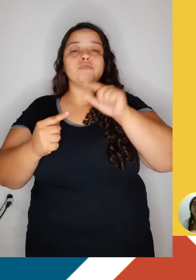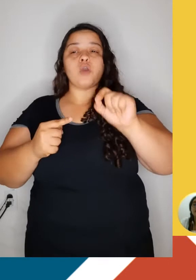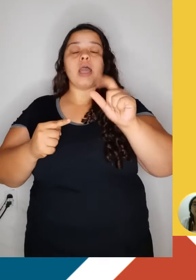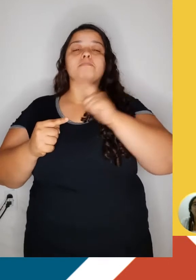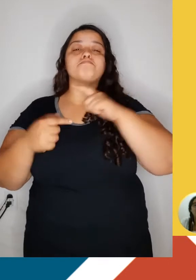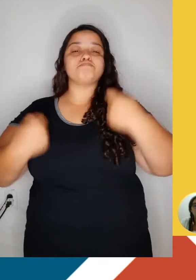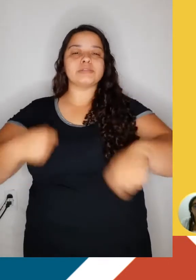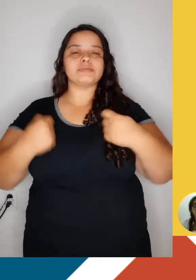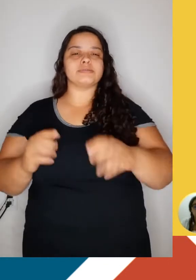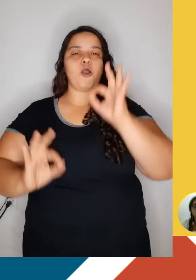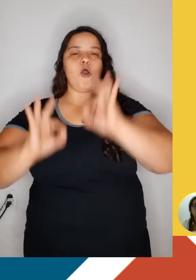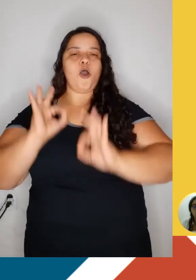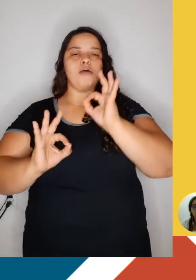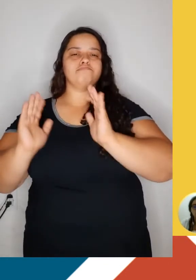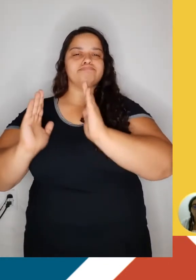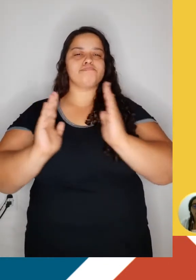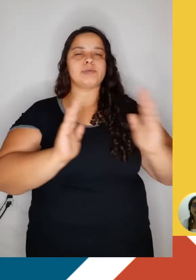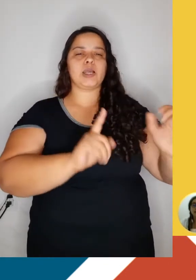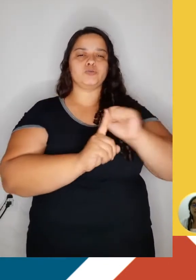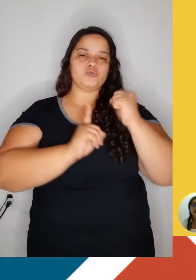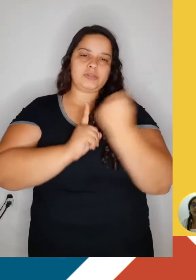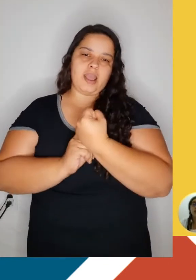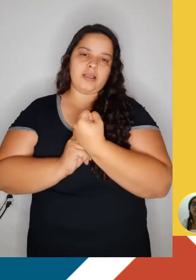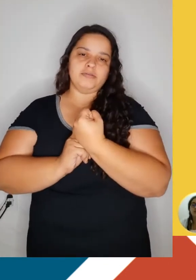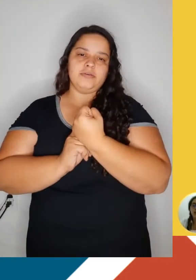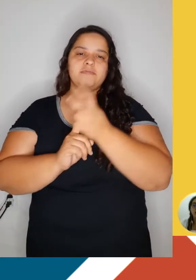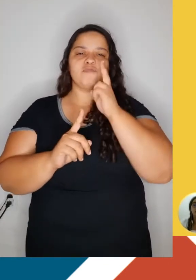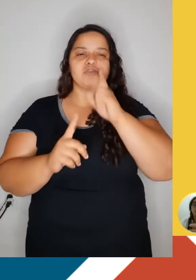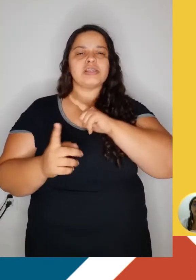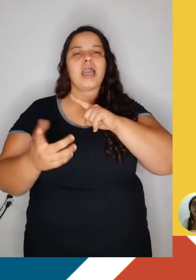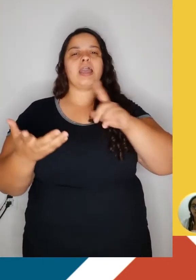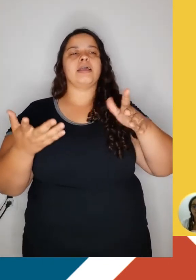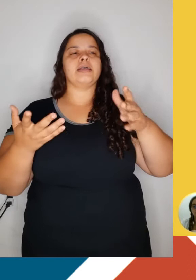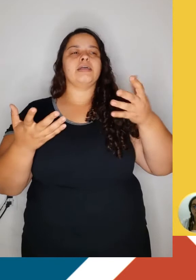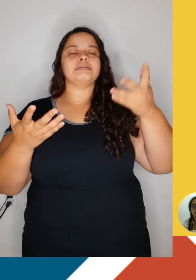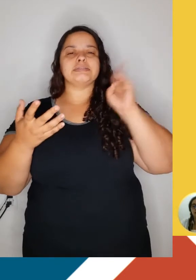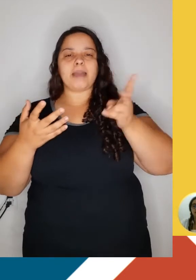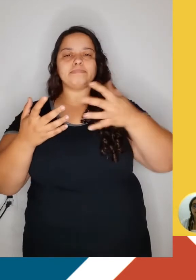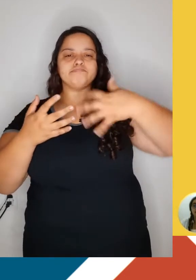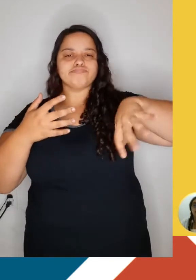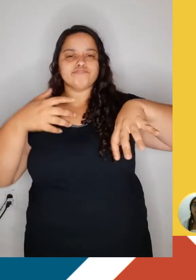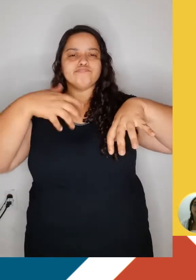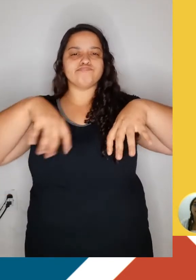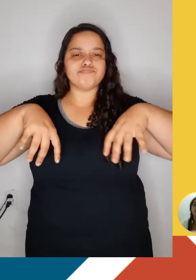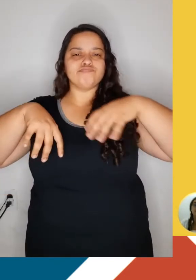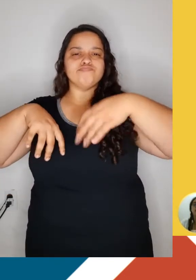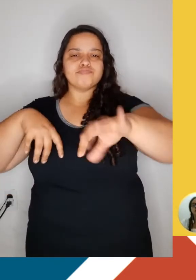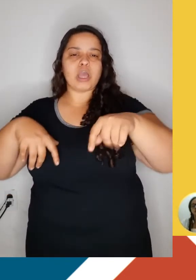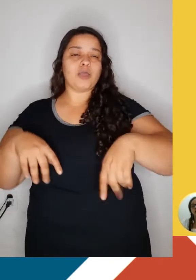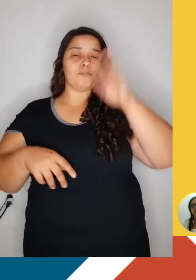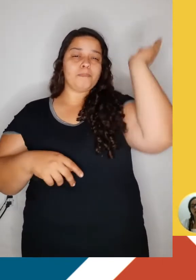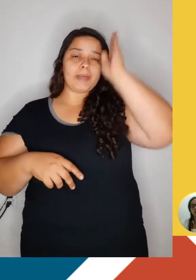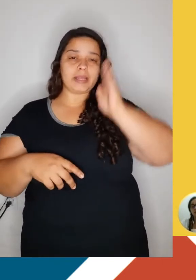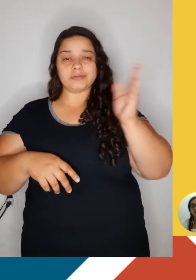objetivo manter a ordem social. Era uma tentativa de conter os diversos movimentos separatistas ocorridos